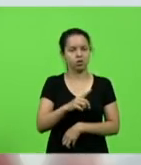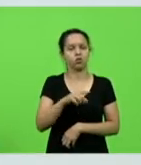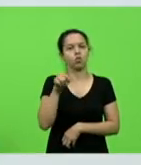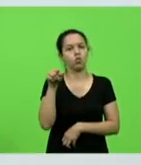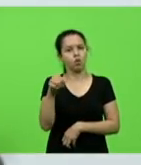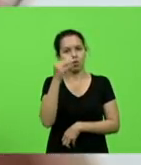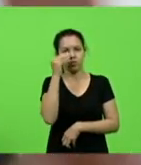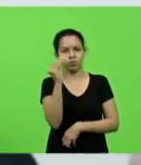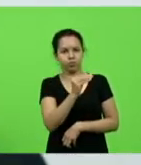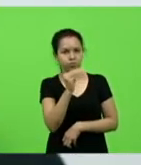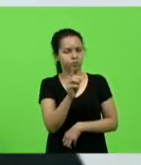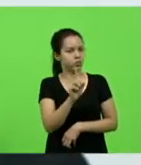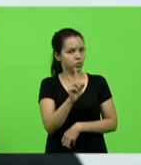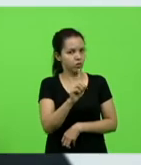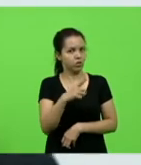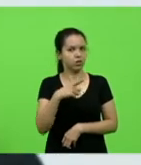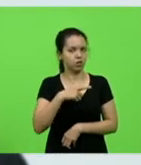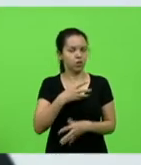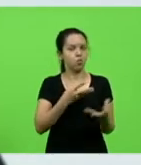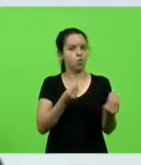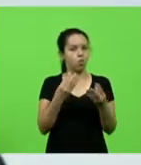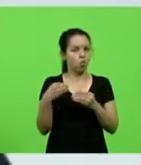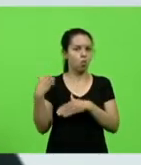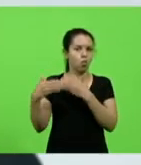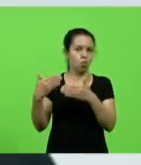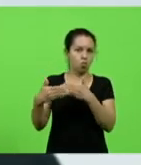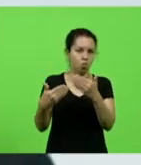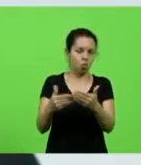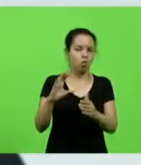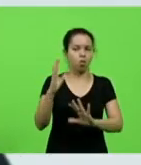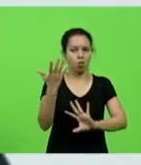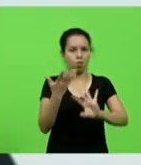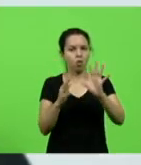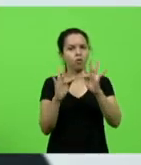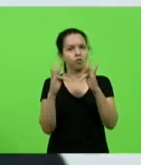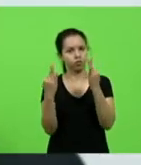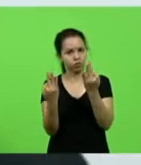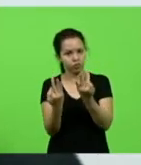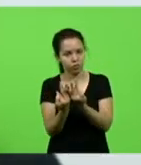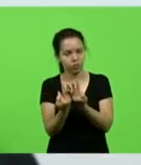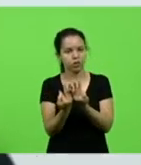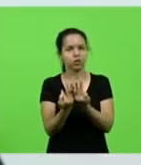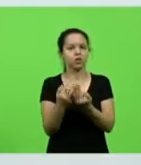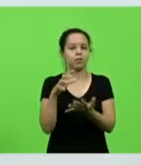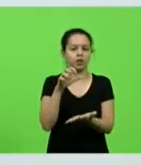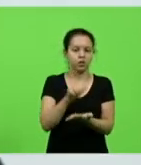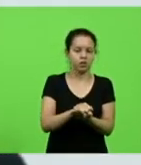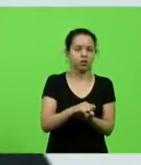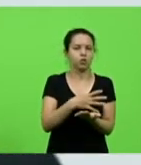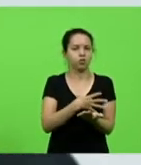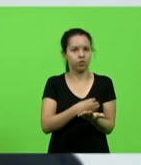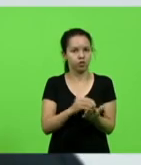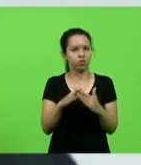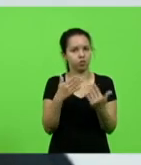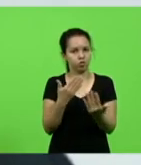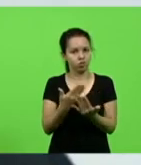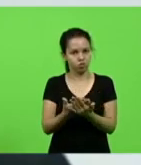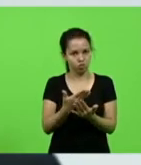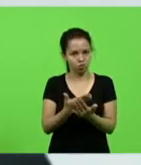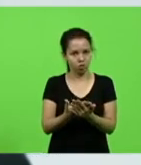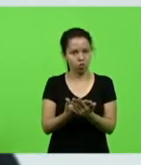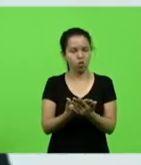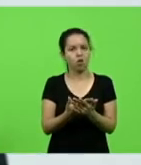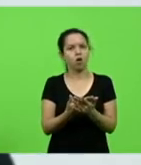eu coleciono as centenas de milhares de casos, aquelas famílias que, uma vez matriculando seus filhos, eram constantes violadoras de